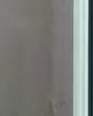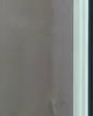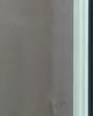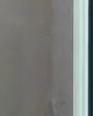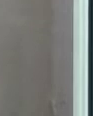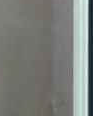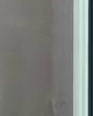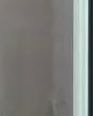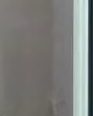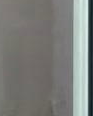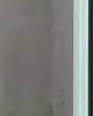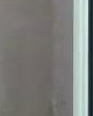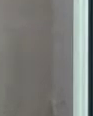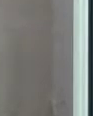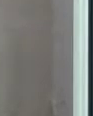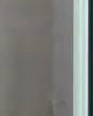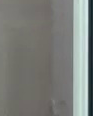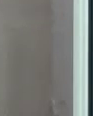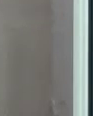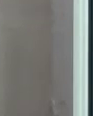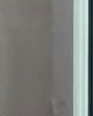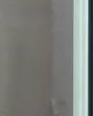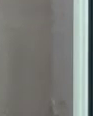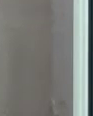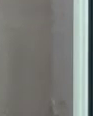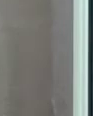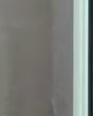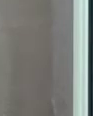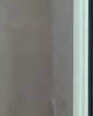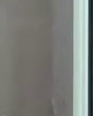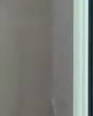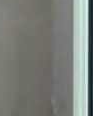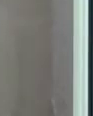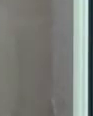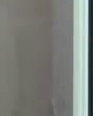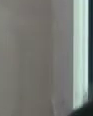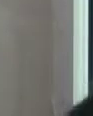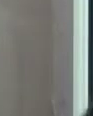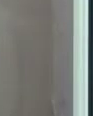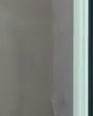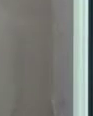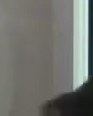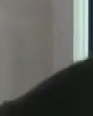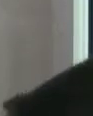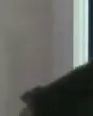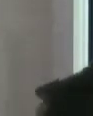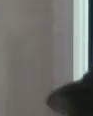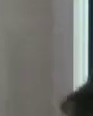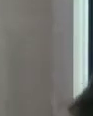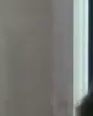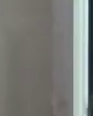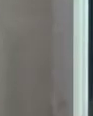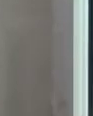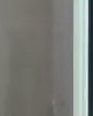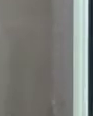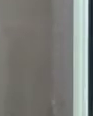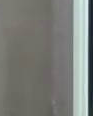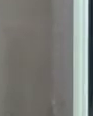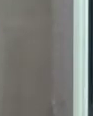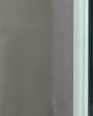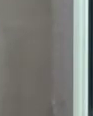porque só é possível compor novas equipes de saúde da família quando esses cadastros estiverem feitos. E para que esses